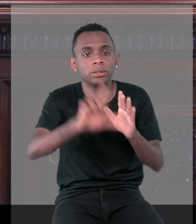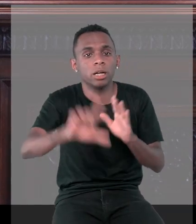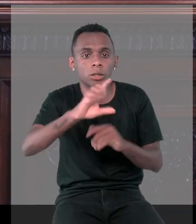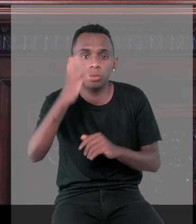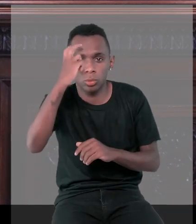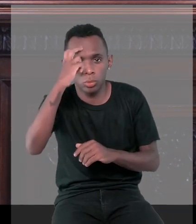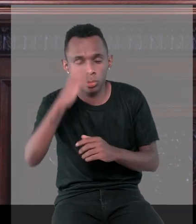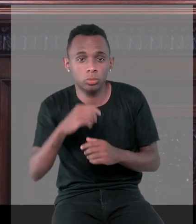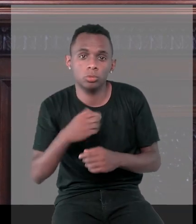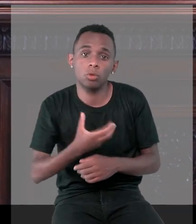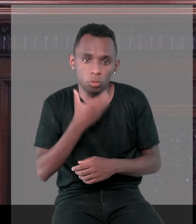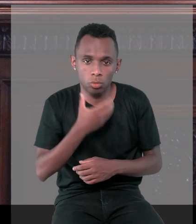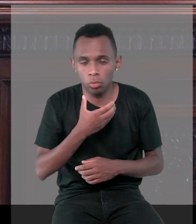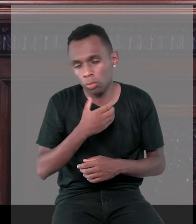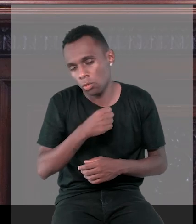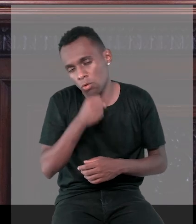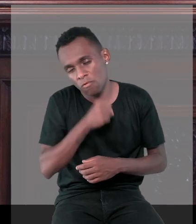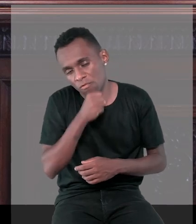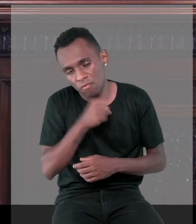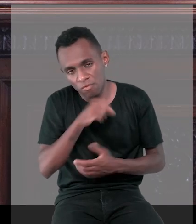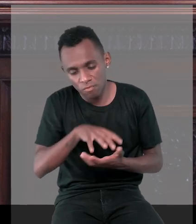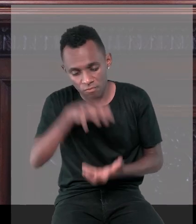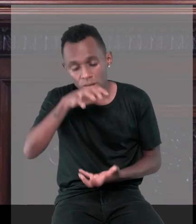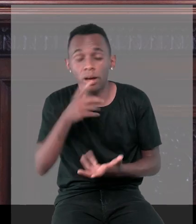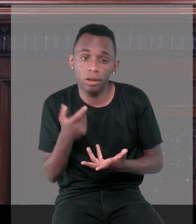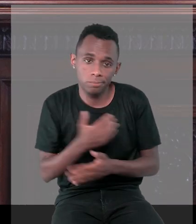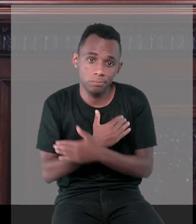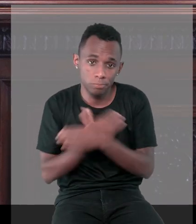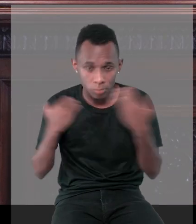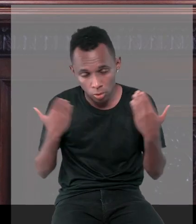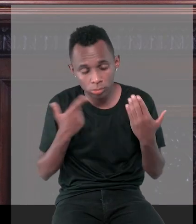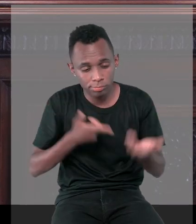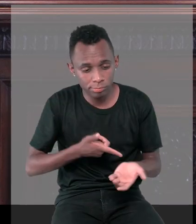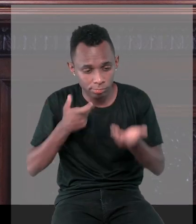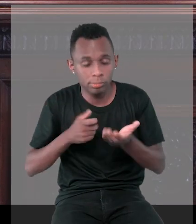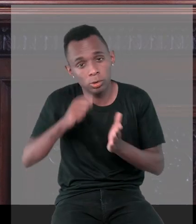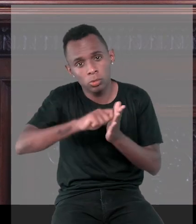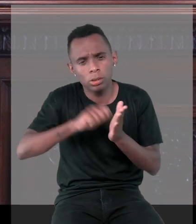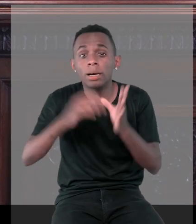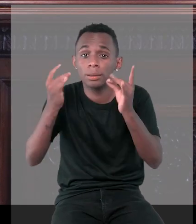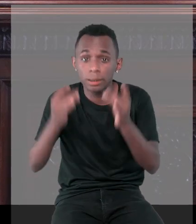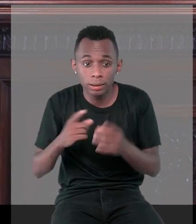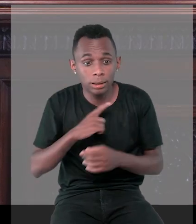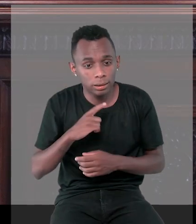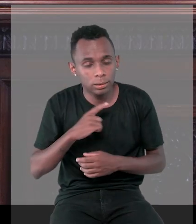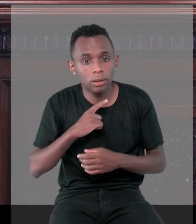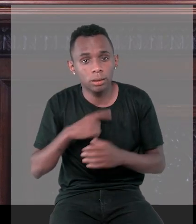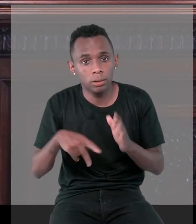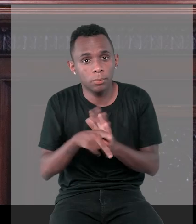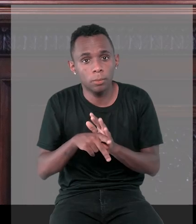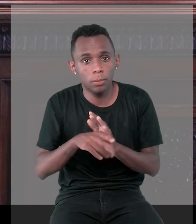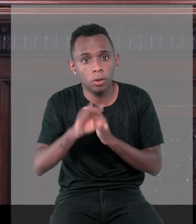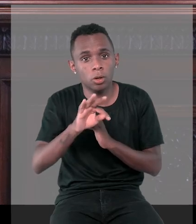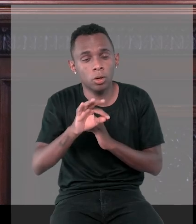né? O velho, que vai ser morto, o escritor, inclusive, ele tem... É interessante esse detalhe, tem a estátua do Don